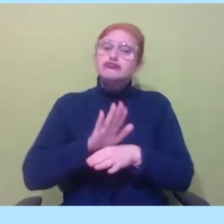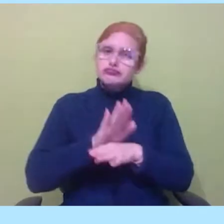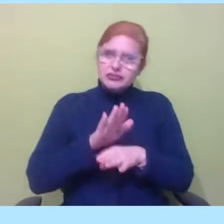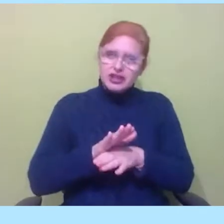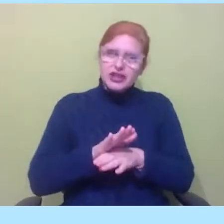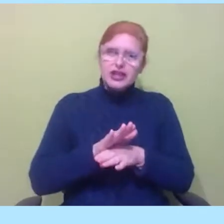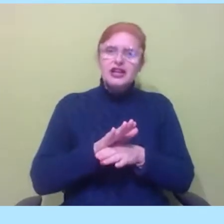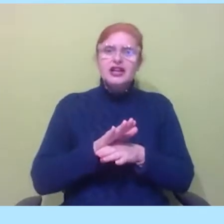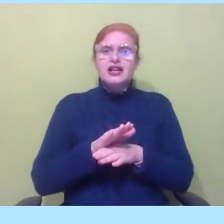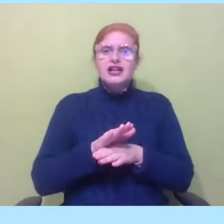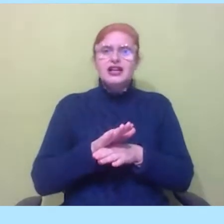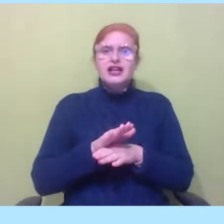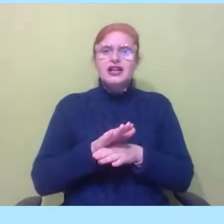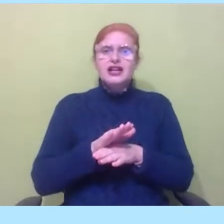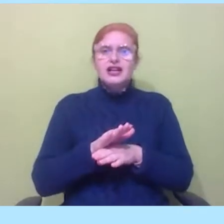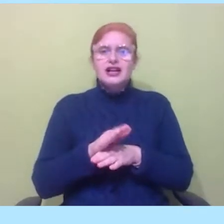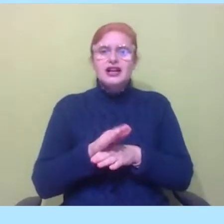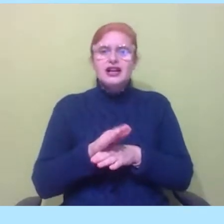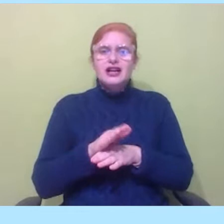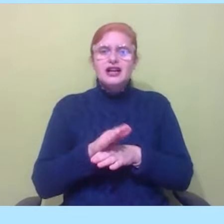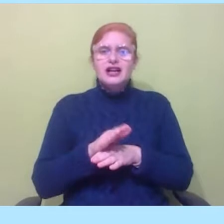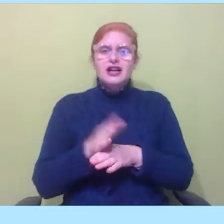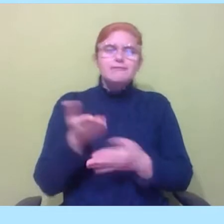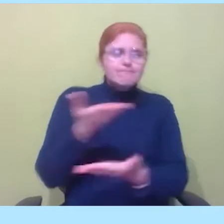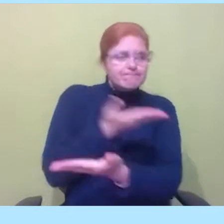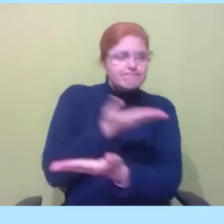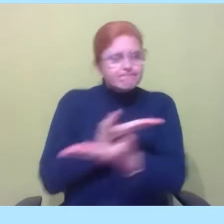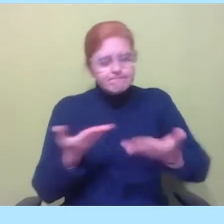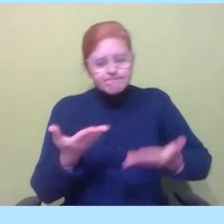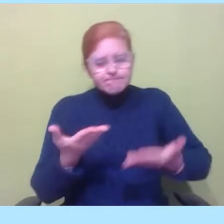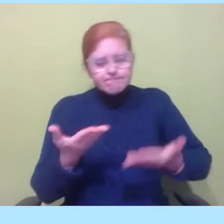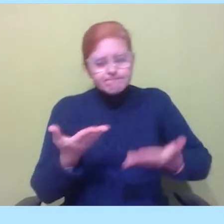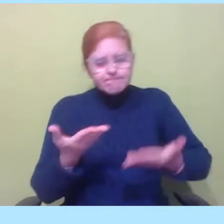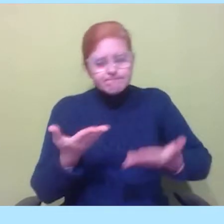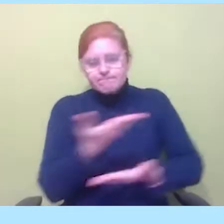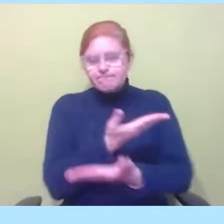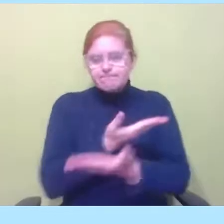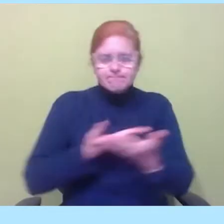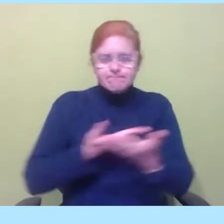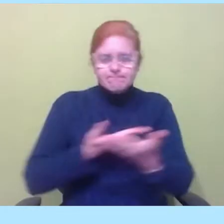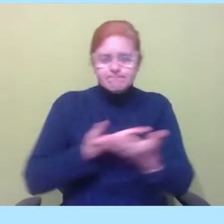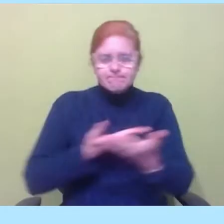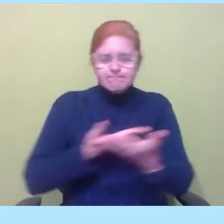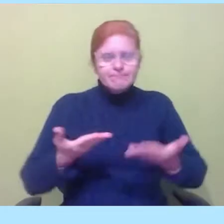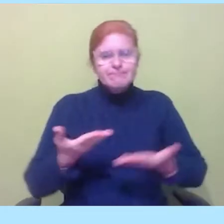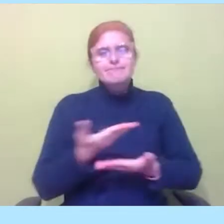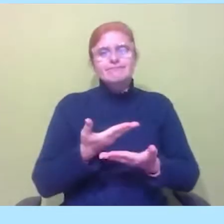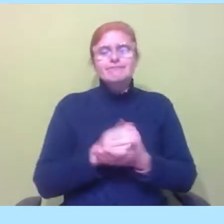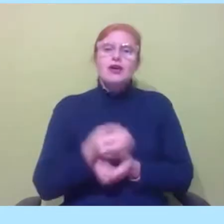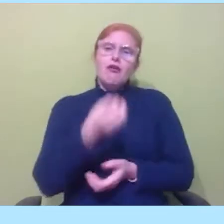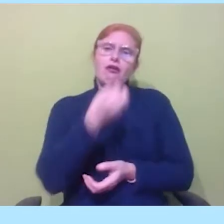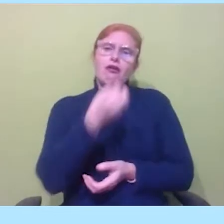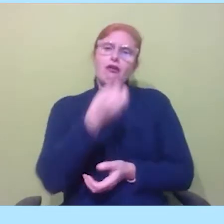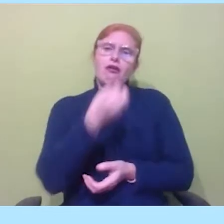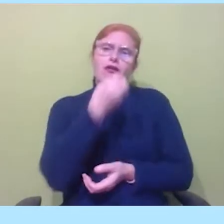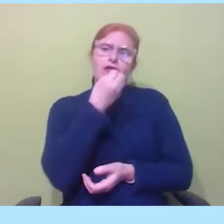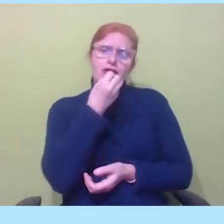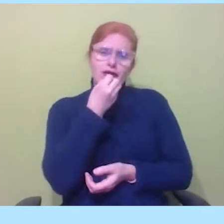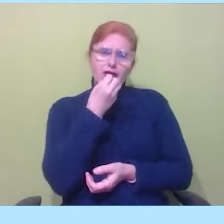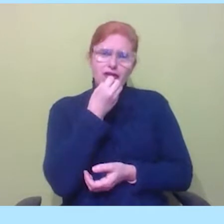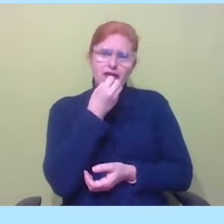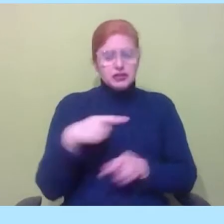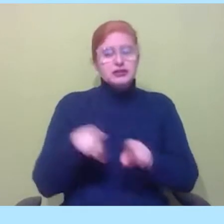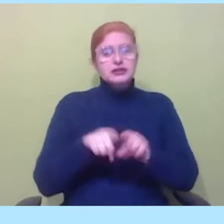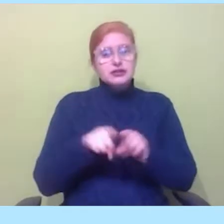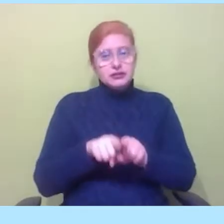a mediar esse espaço. E, claro, a gente vai estar recolhendo aqui no chat também as observações, as perguntas